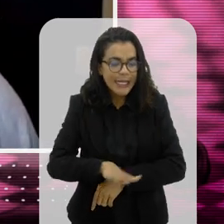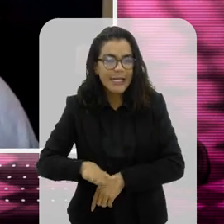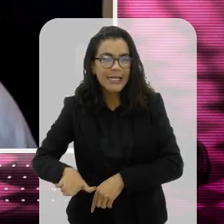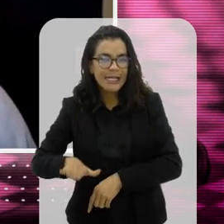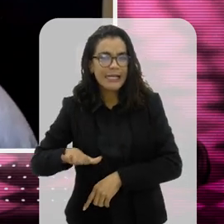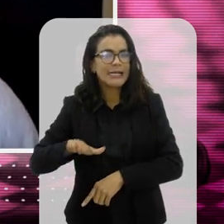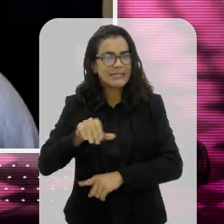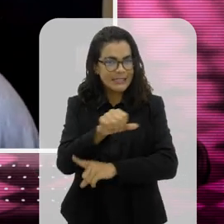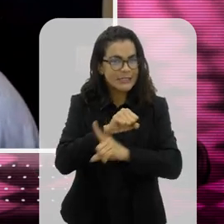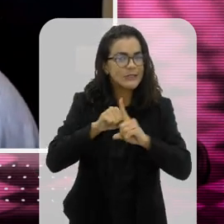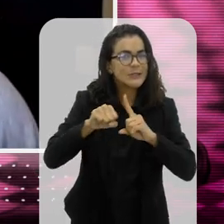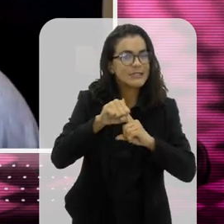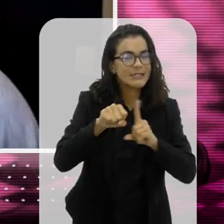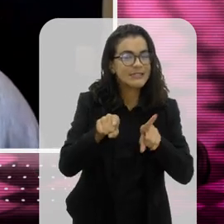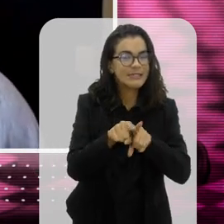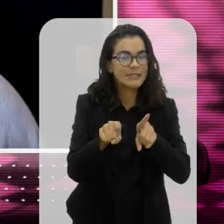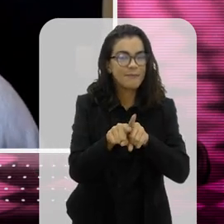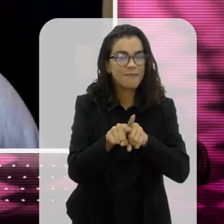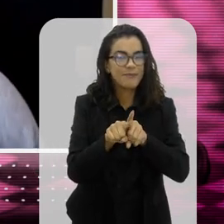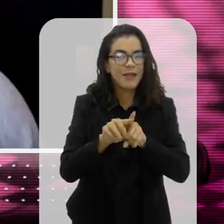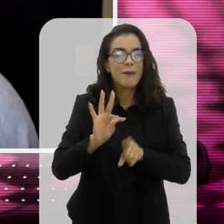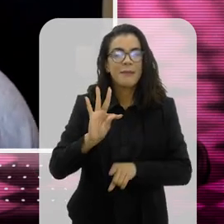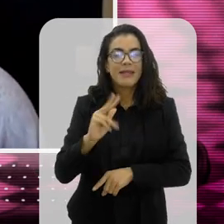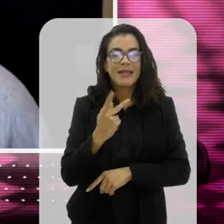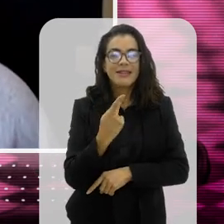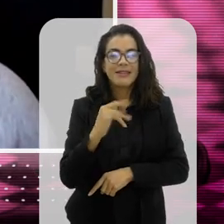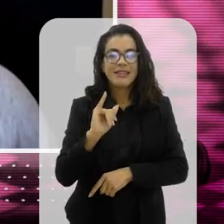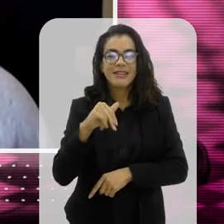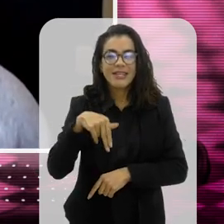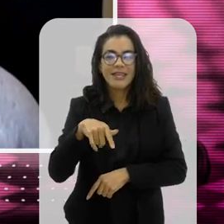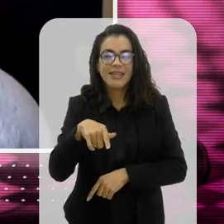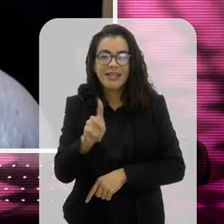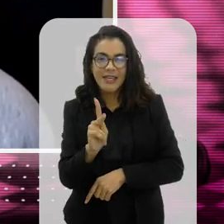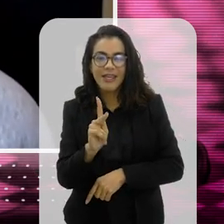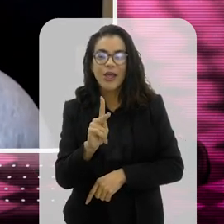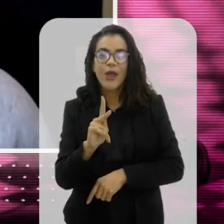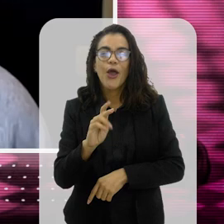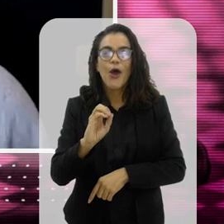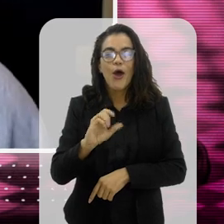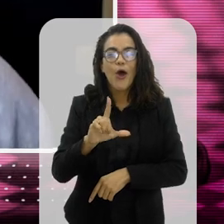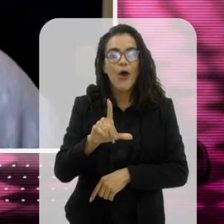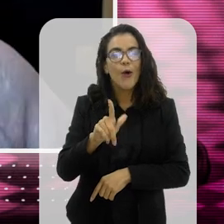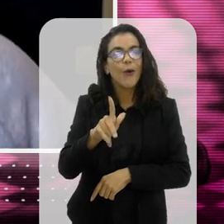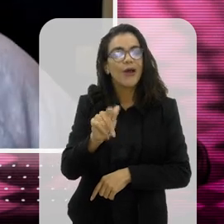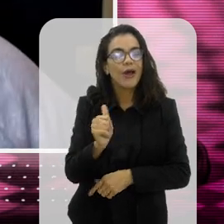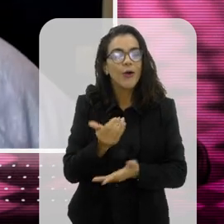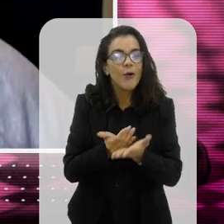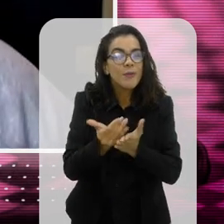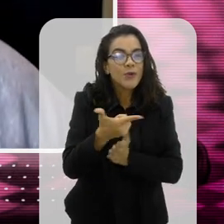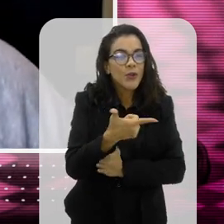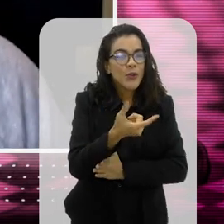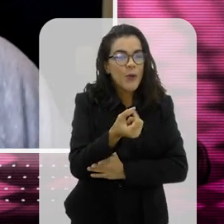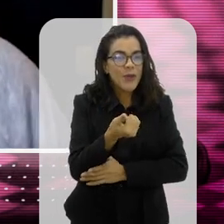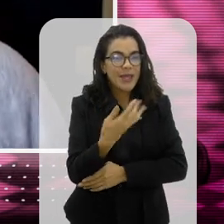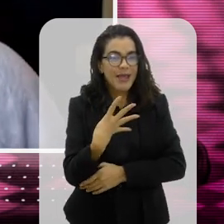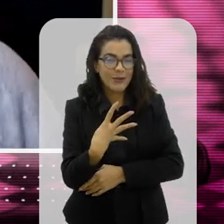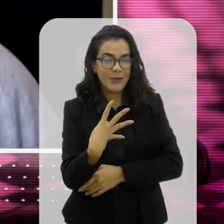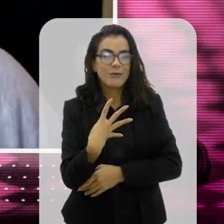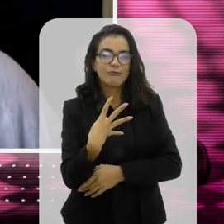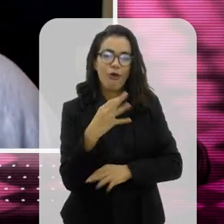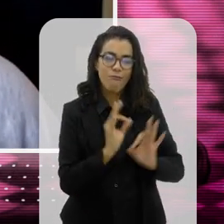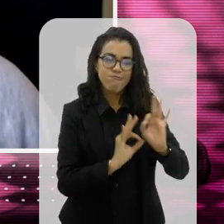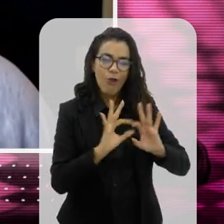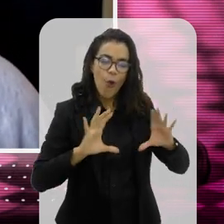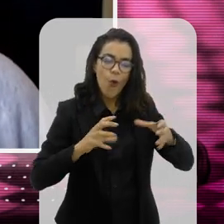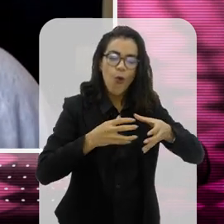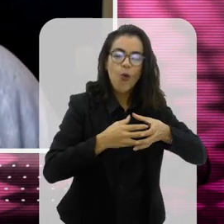também crianças e toda a sociedade. Mas a Think Olga, ela existe desde 2014, e a gente se estruturou como uma